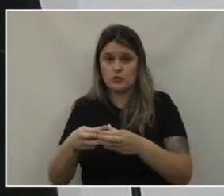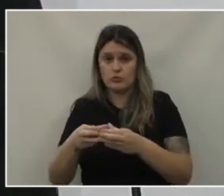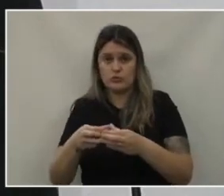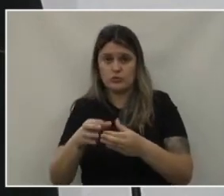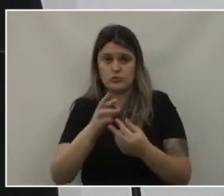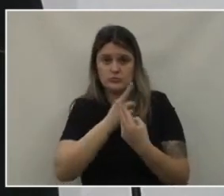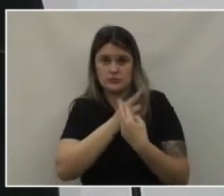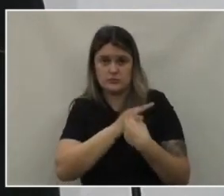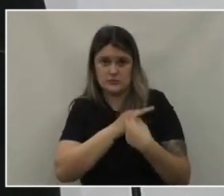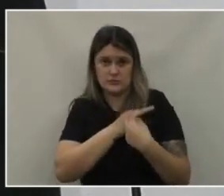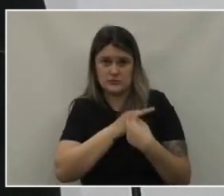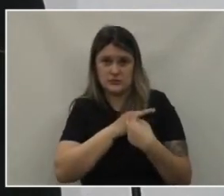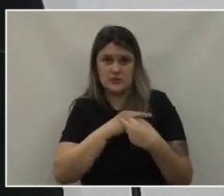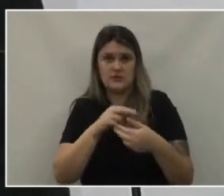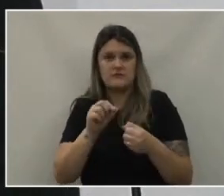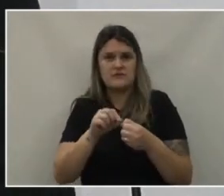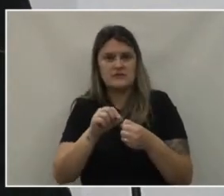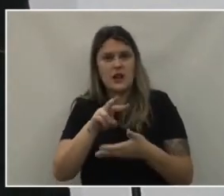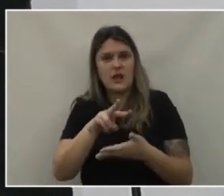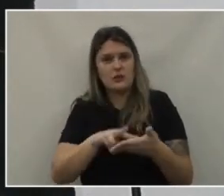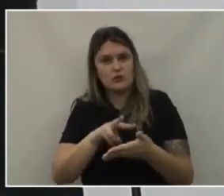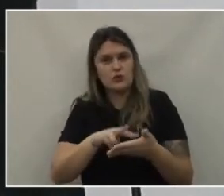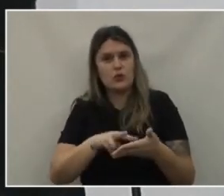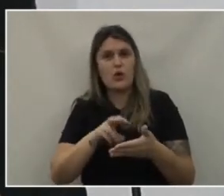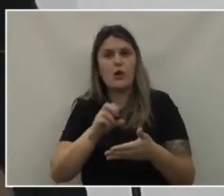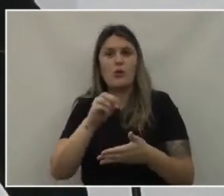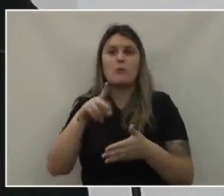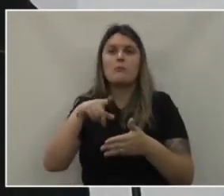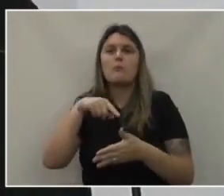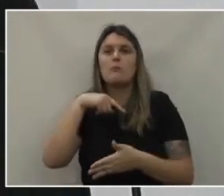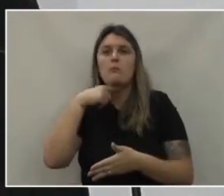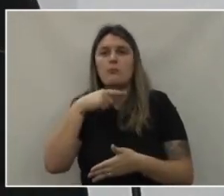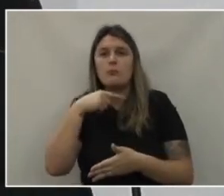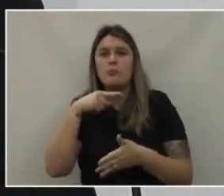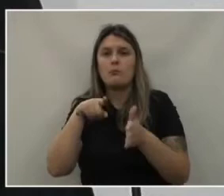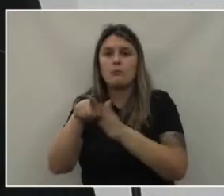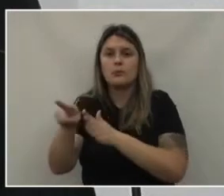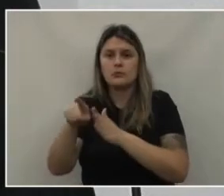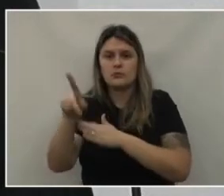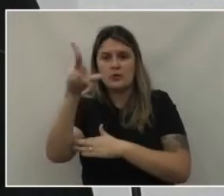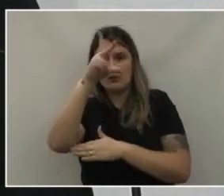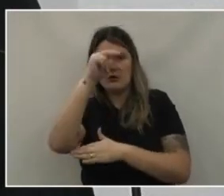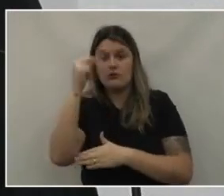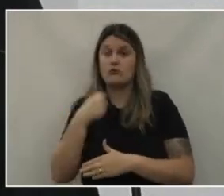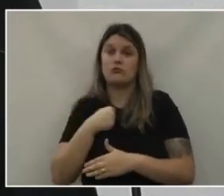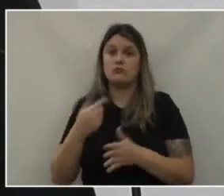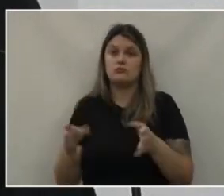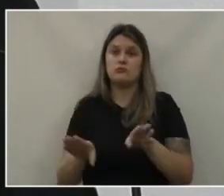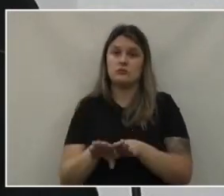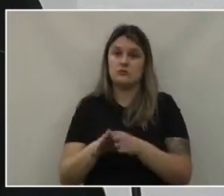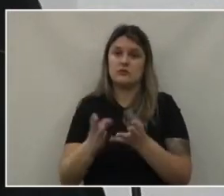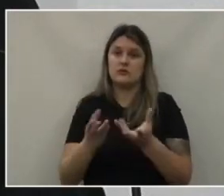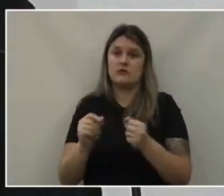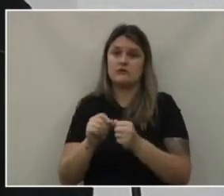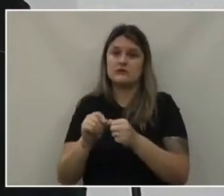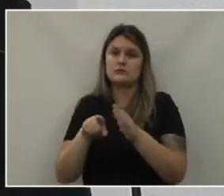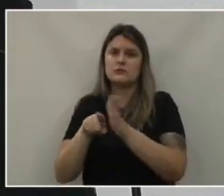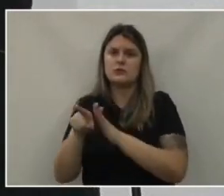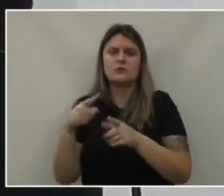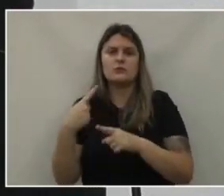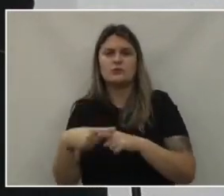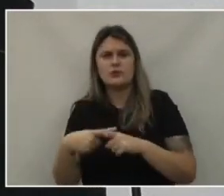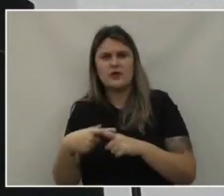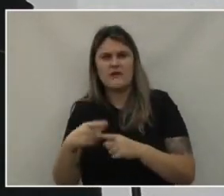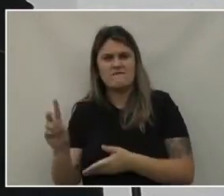responsável possa estar fazendo algumas indagações para o Executivo, e eu também estarei fazendo, porque